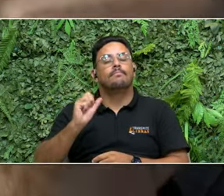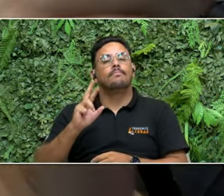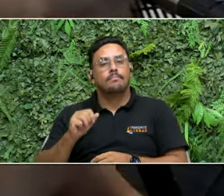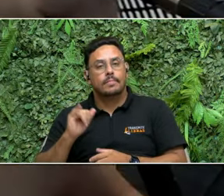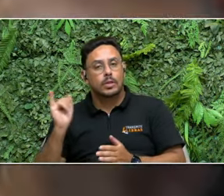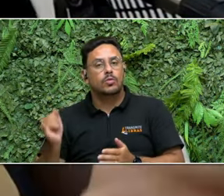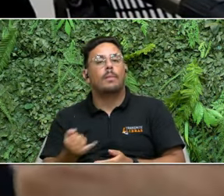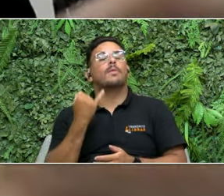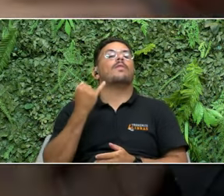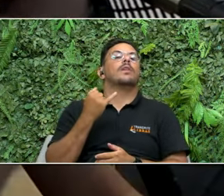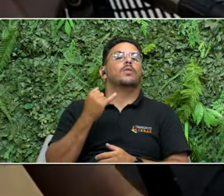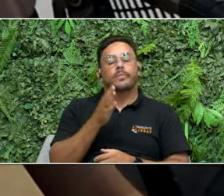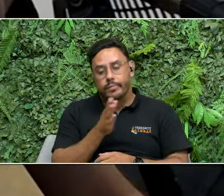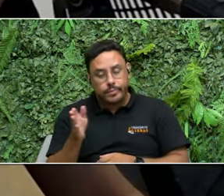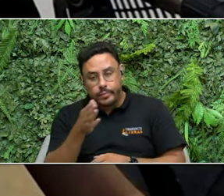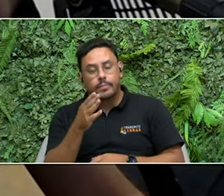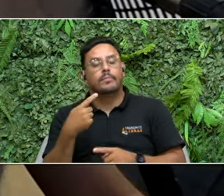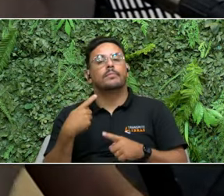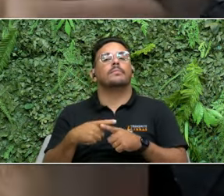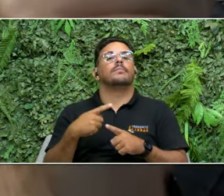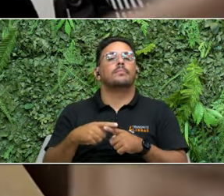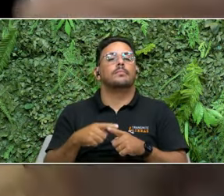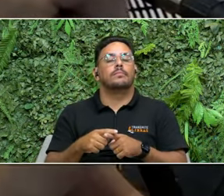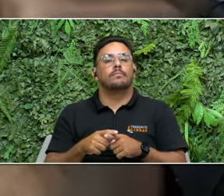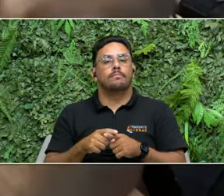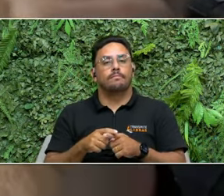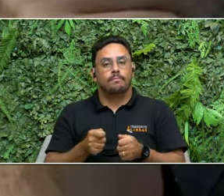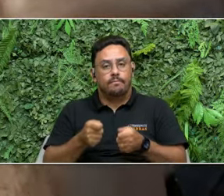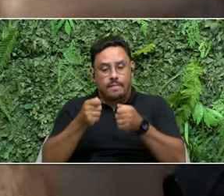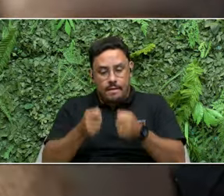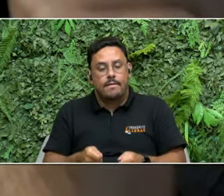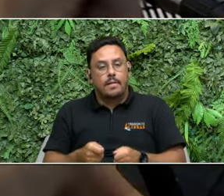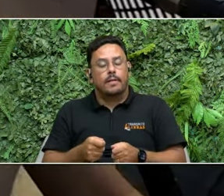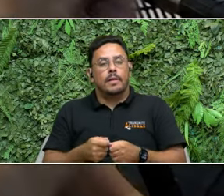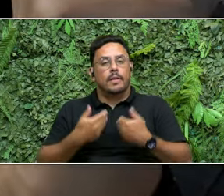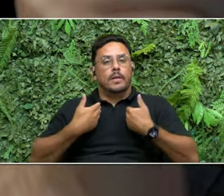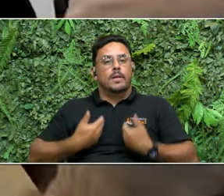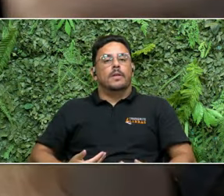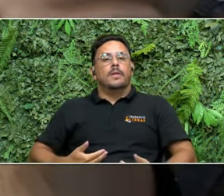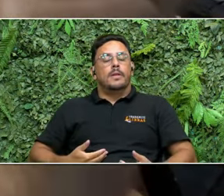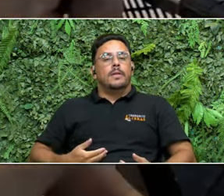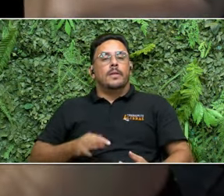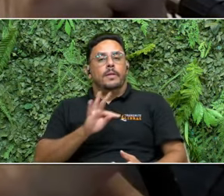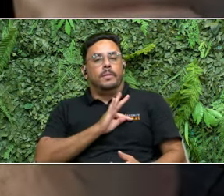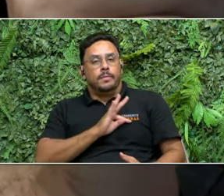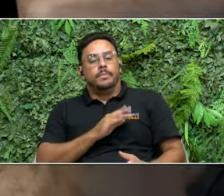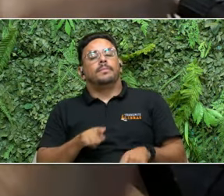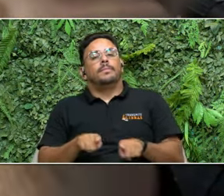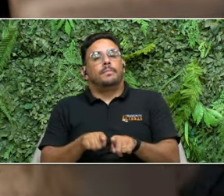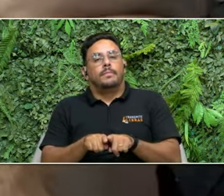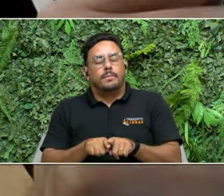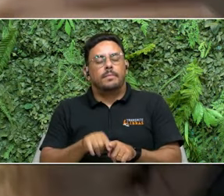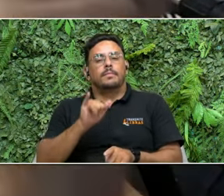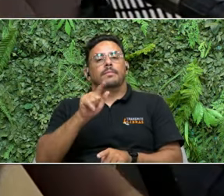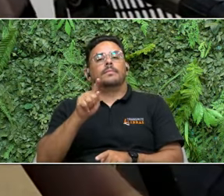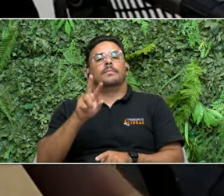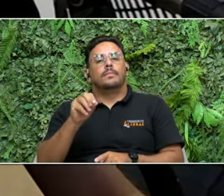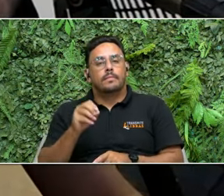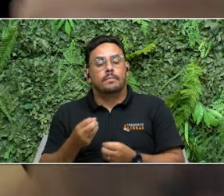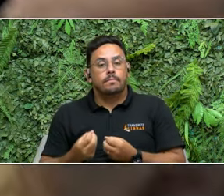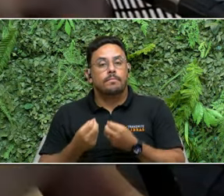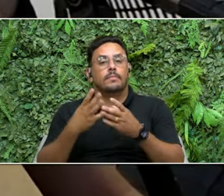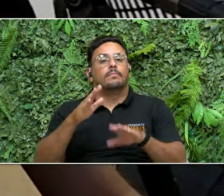sido aproveitado para sair jogando por causa da intensidade fisicamente vai se Tecnicamente é abaixo fisicamente o Igor Gomes